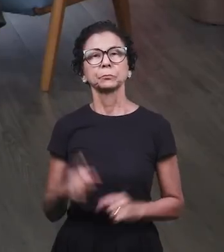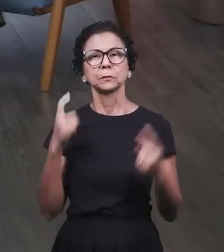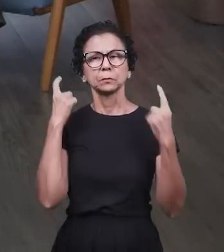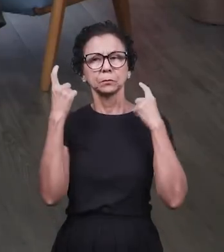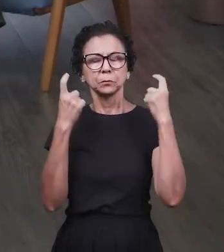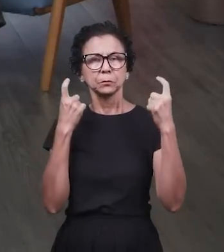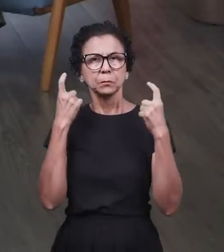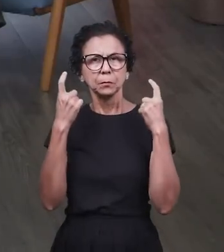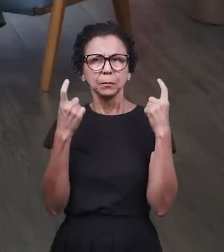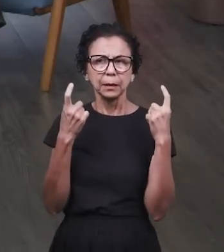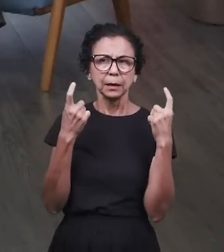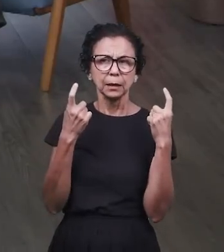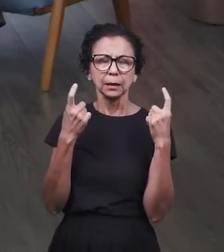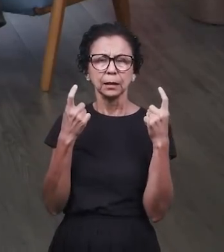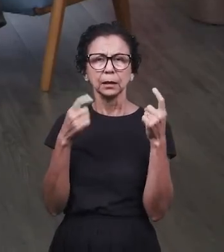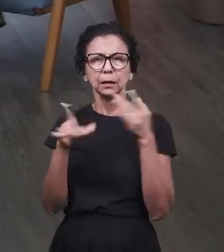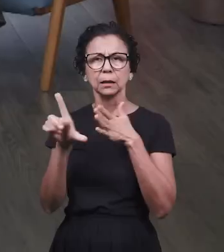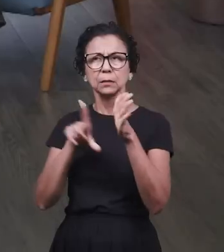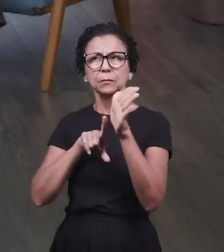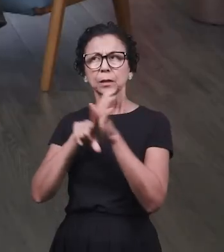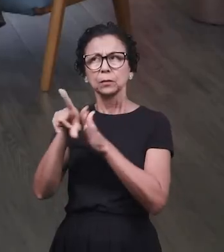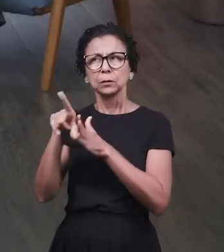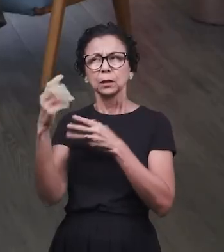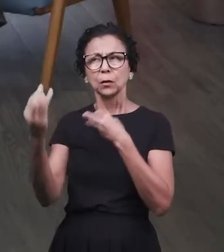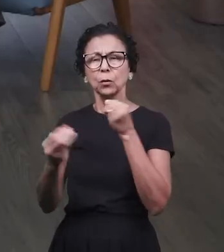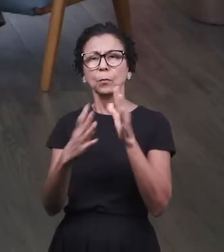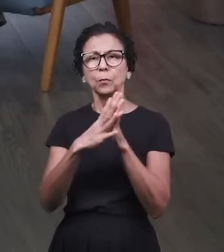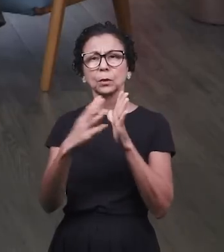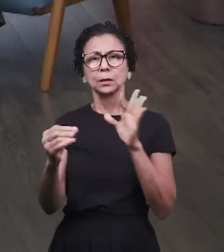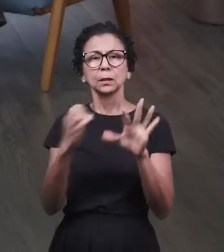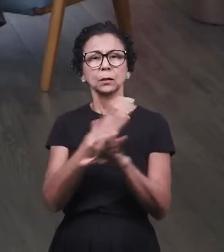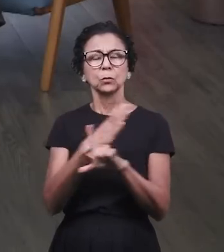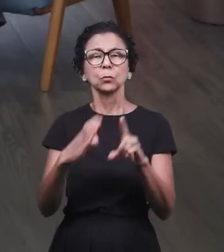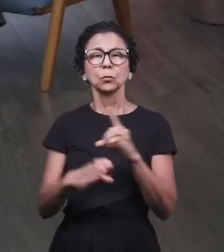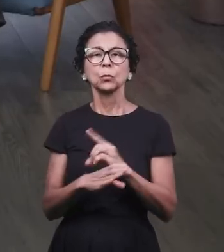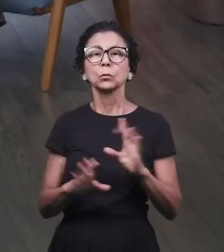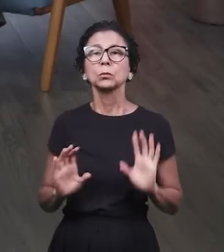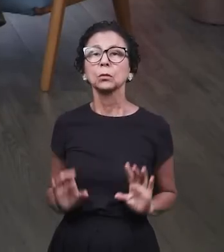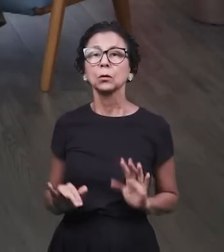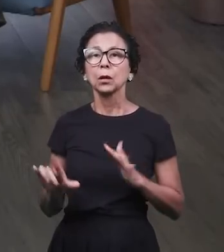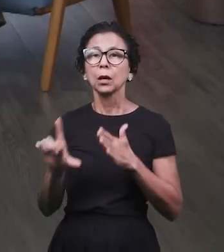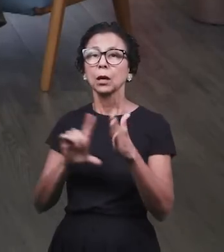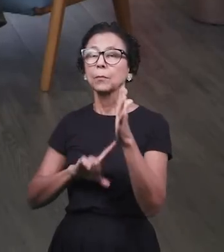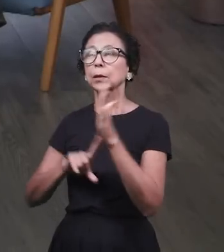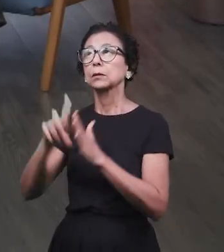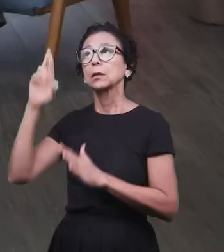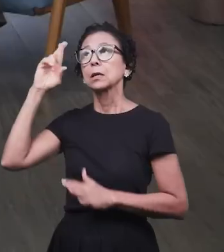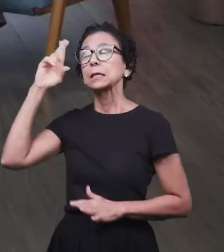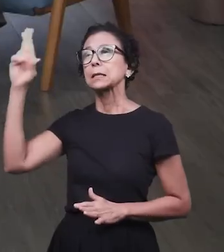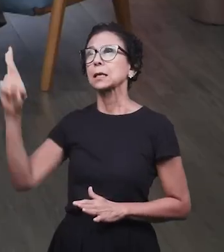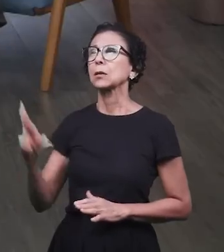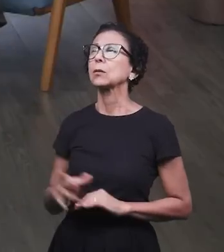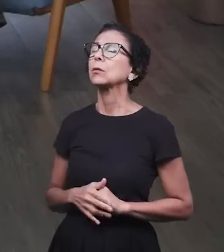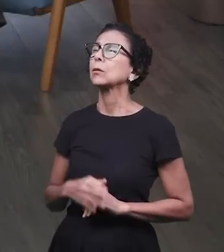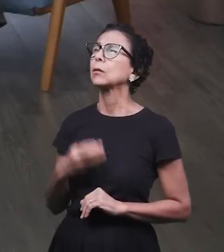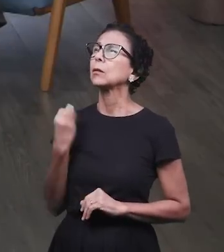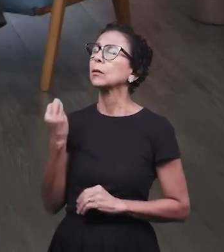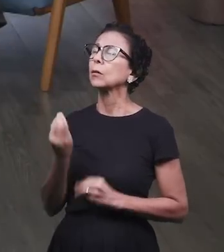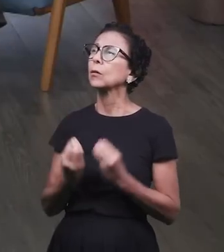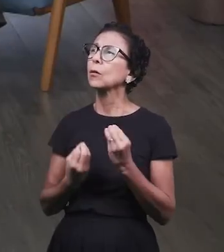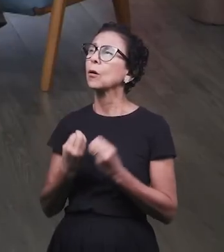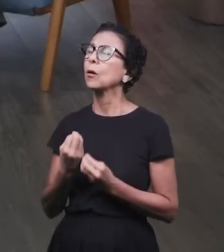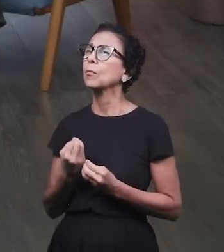todo culto, ou em todos os nossos cultos, nós vamos antes aos pés do Senhor, dizendo, Senhor, como é que tu queres